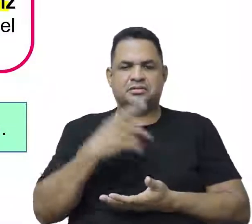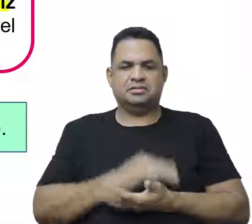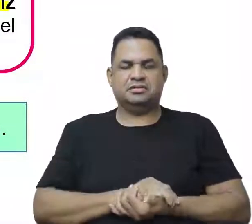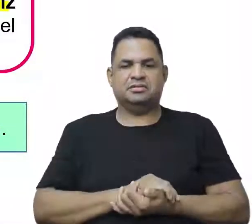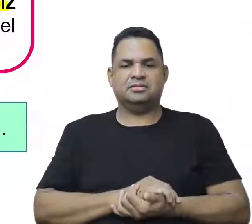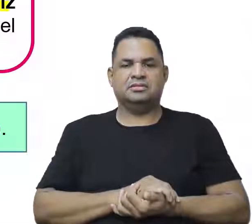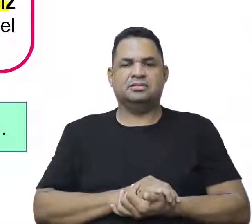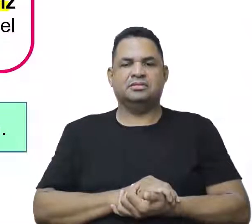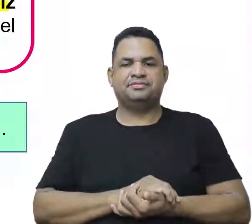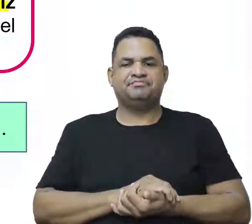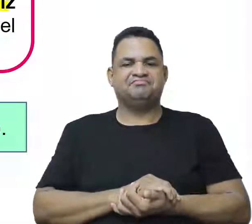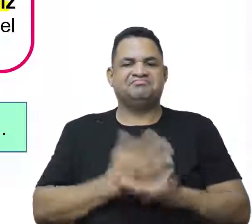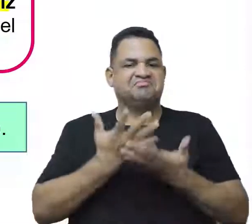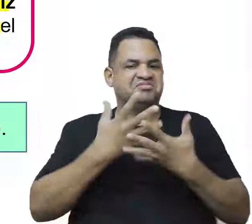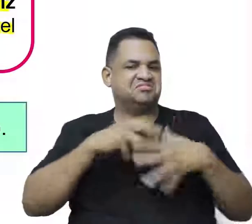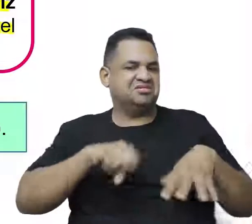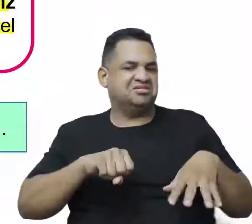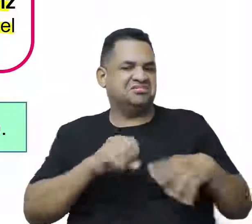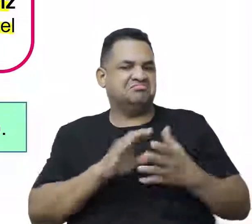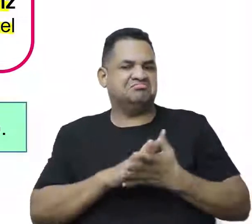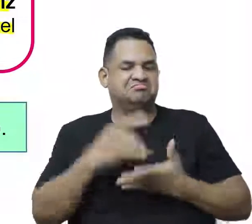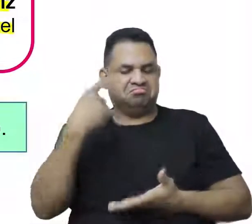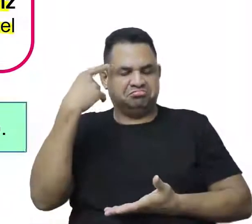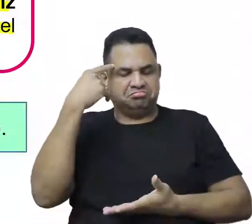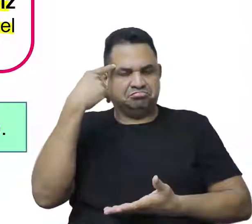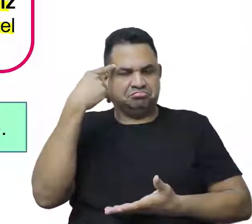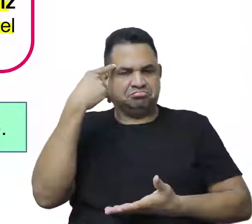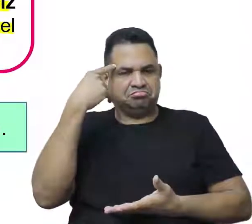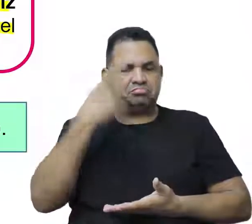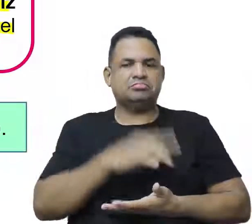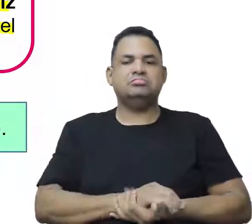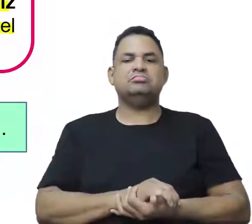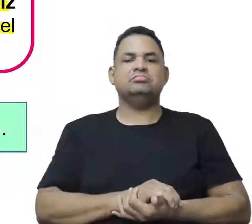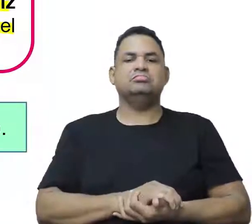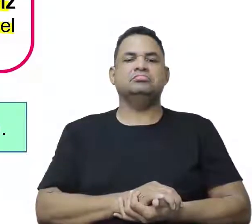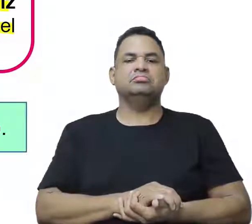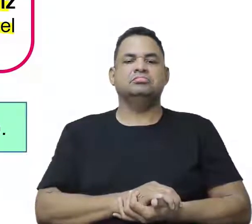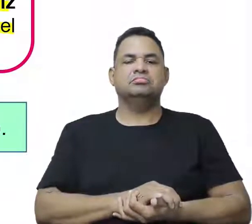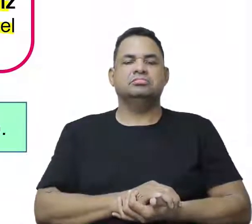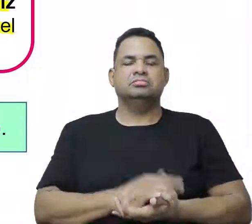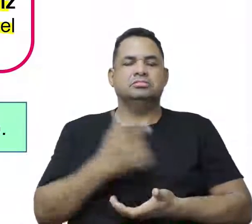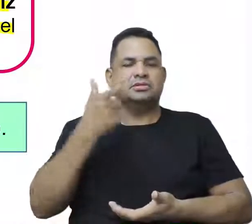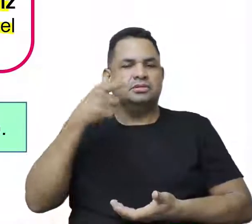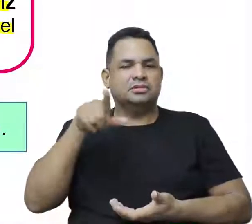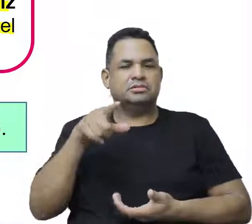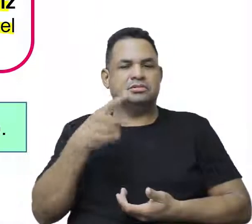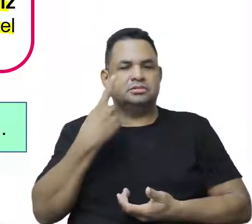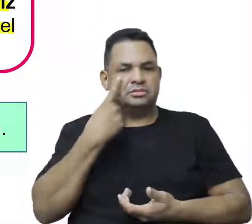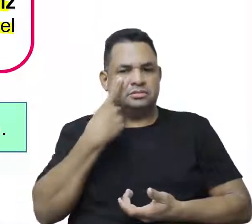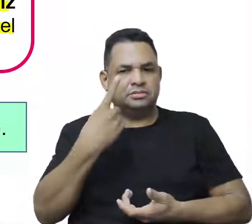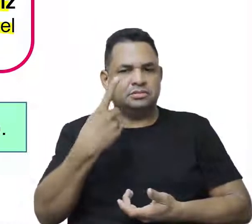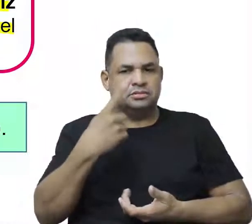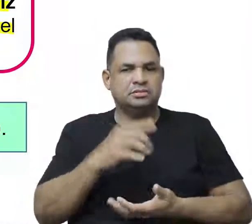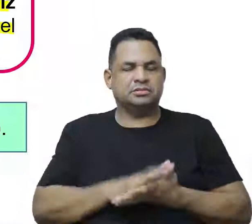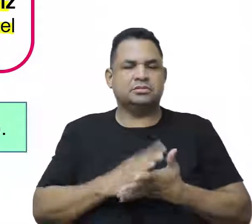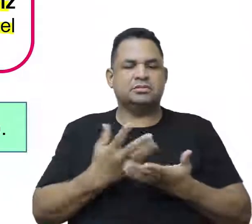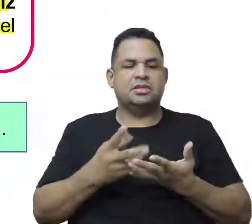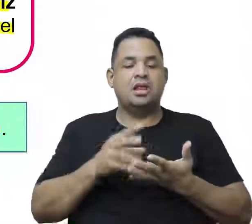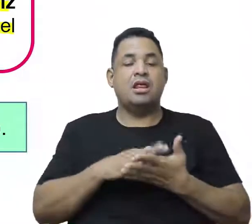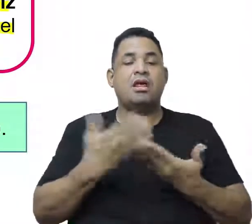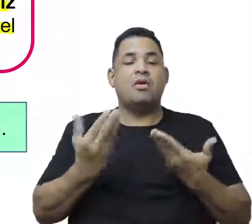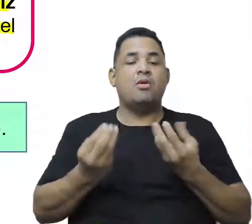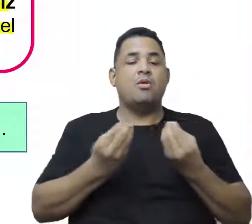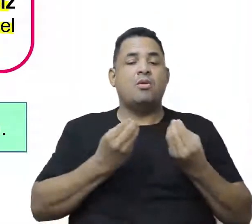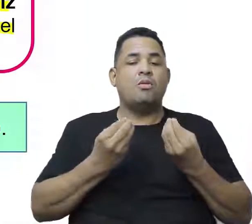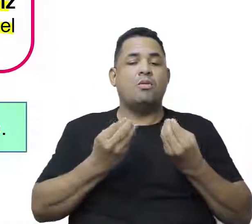trazendo desaprovação no nível do pensamento. Então, a gente já consegue ali fazer uma leitura da atitude